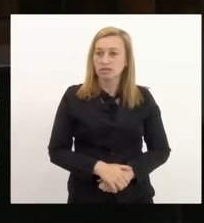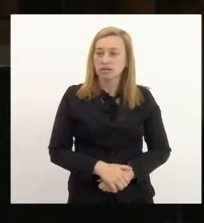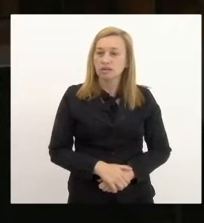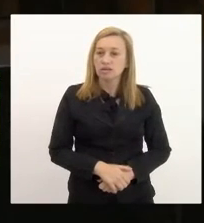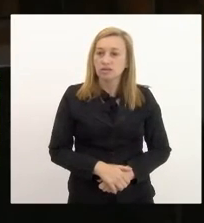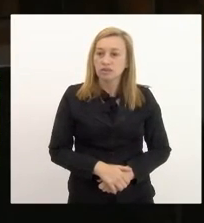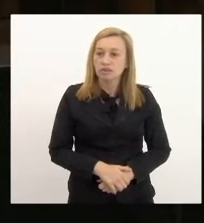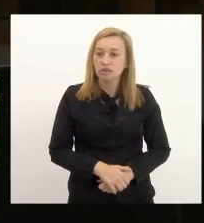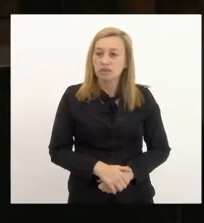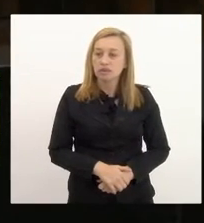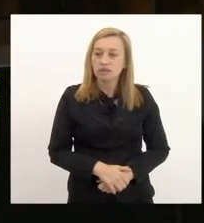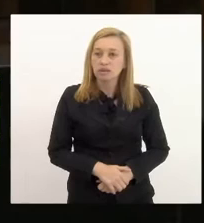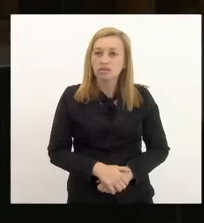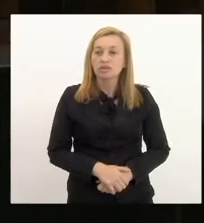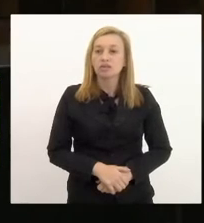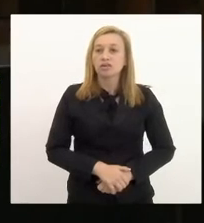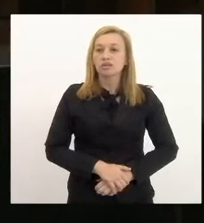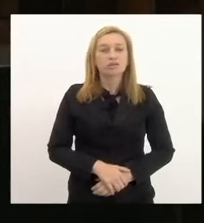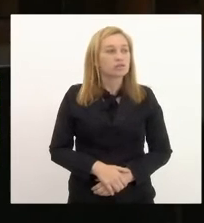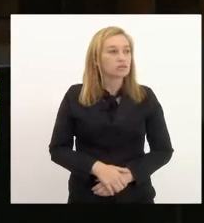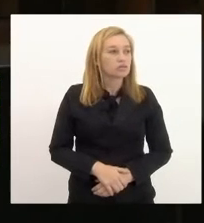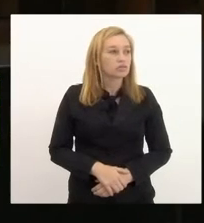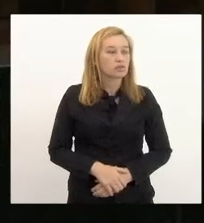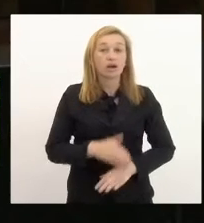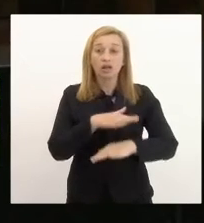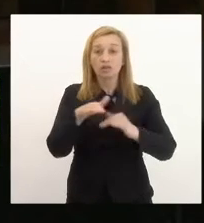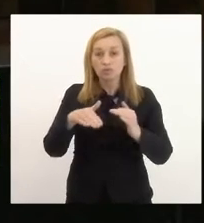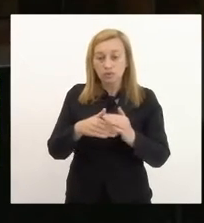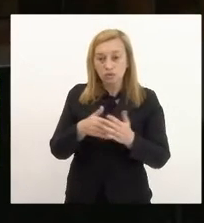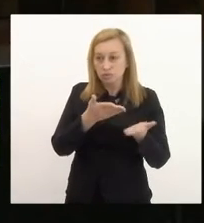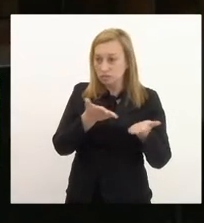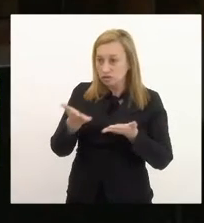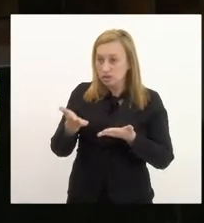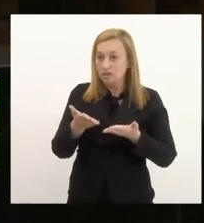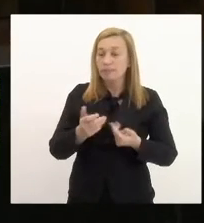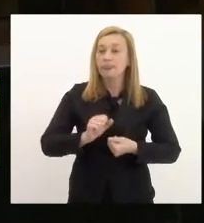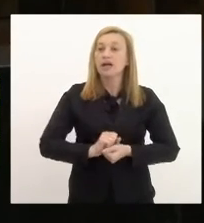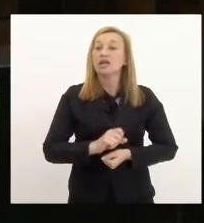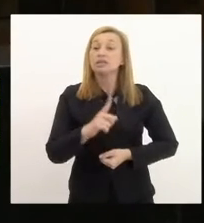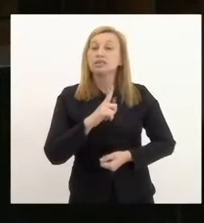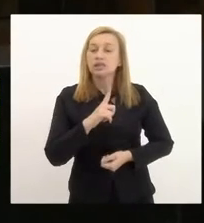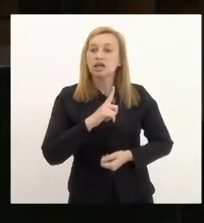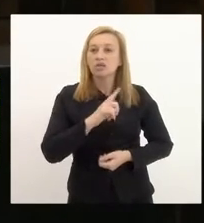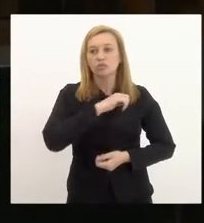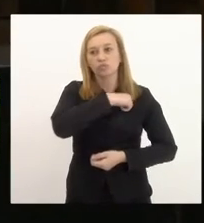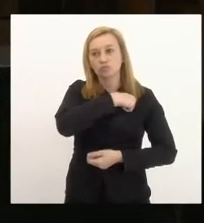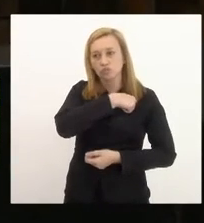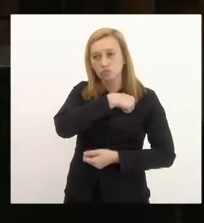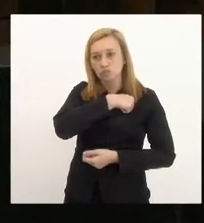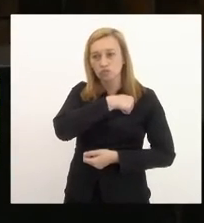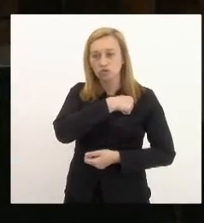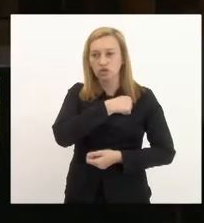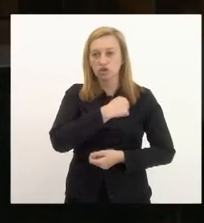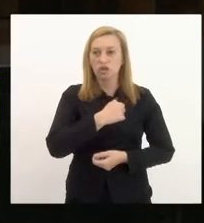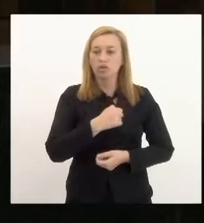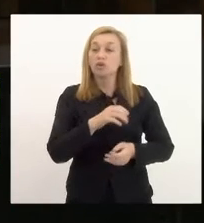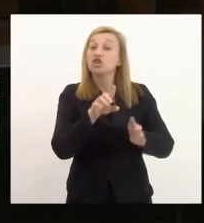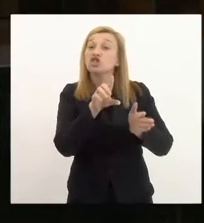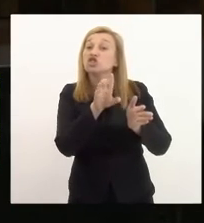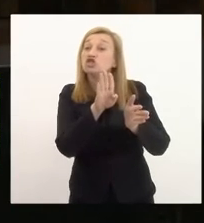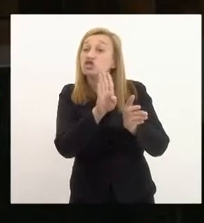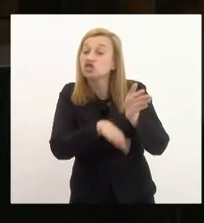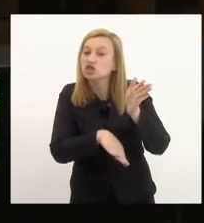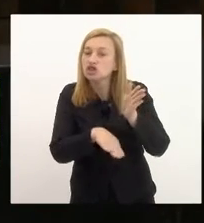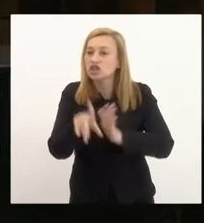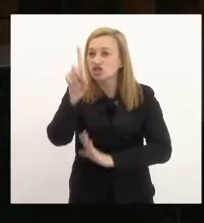possível senhoras e senhores a um regime de recuperação fiscal que retira